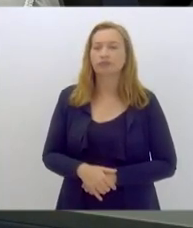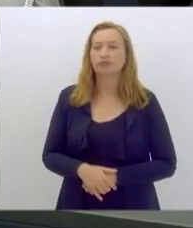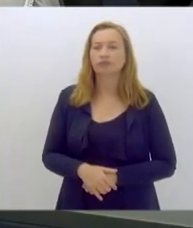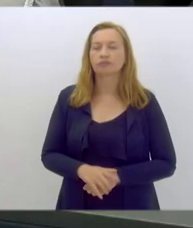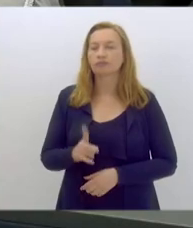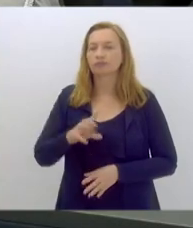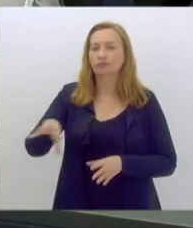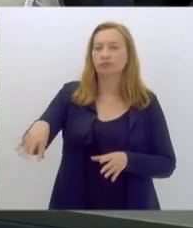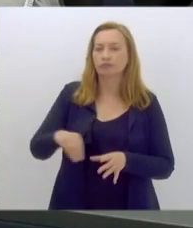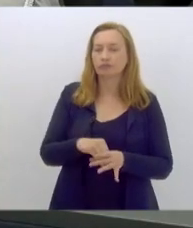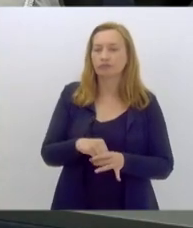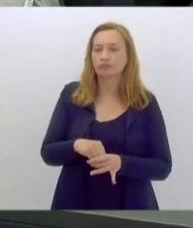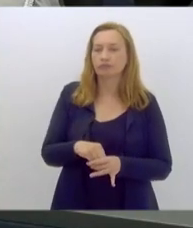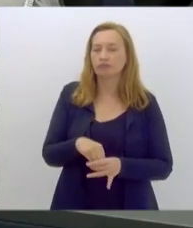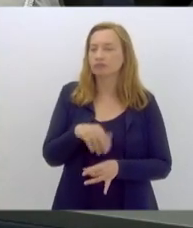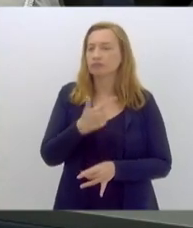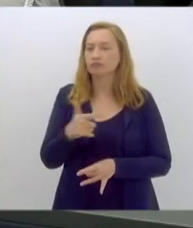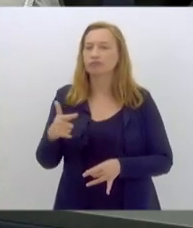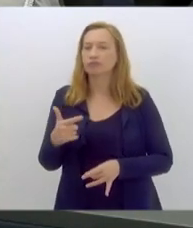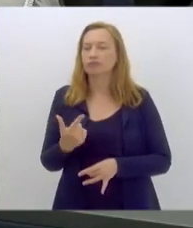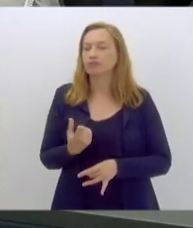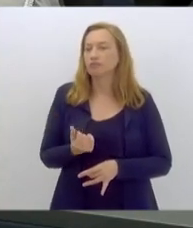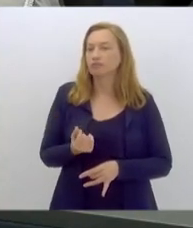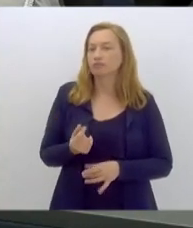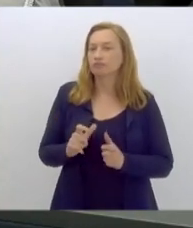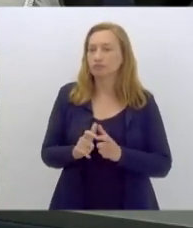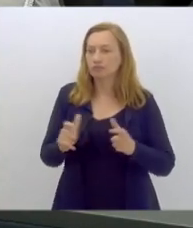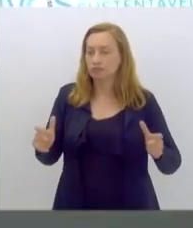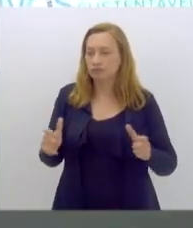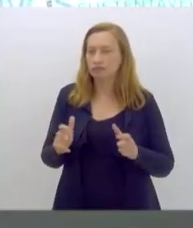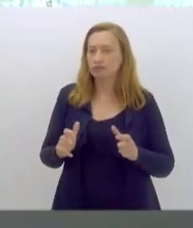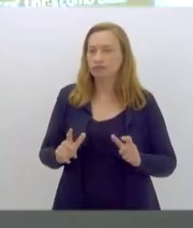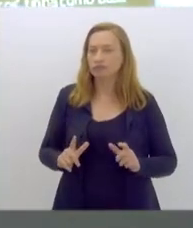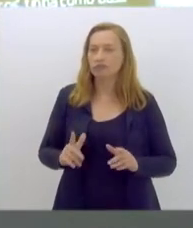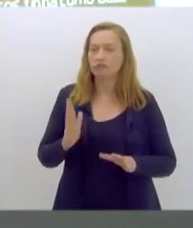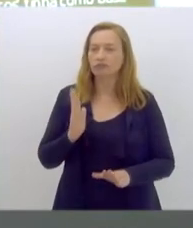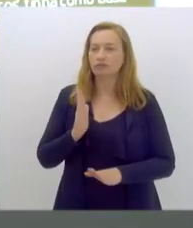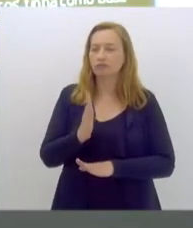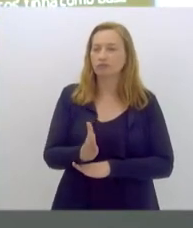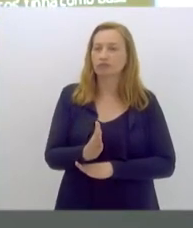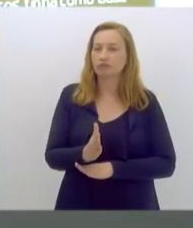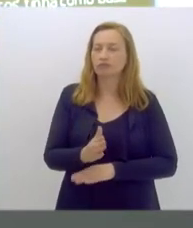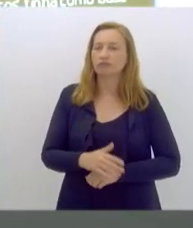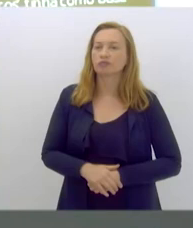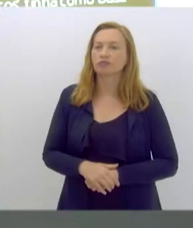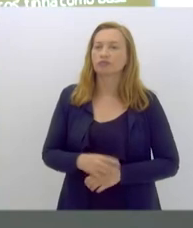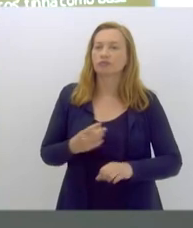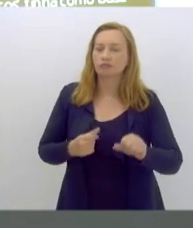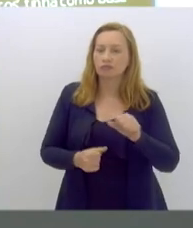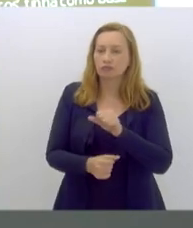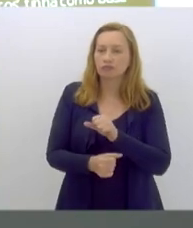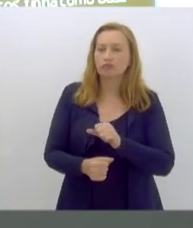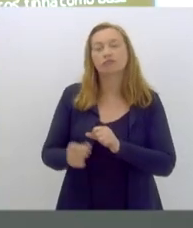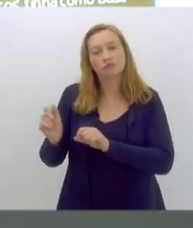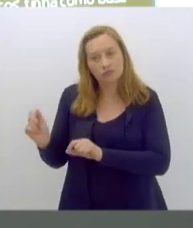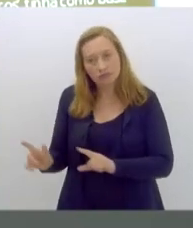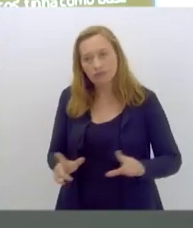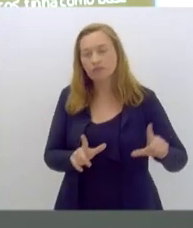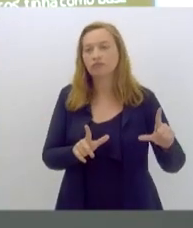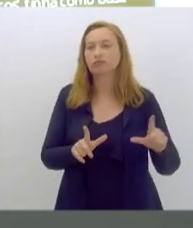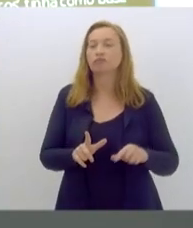não estão incluídos aqui você não tem um valor tão grande são as ações diretamente investidas pode passar